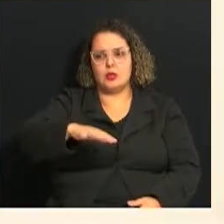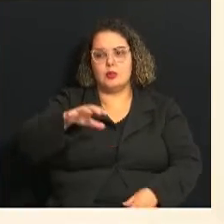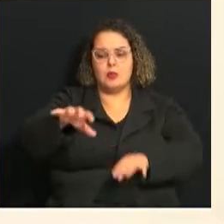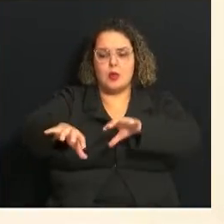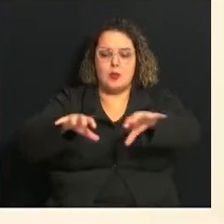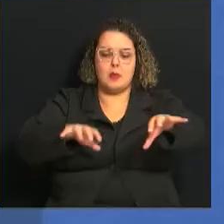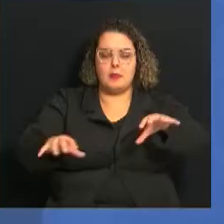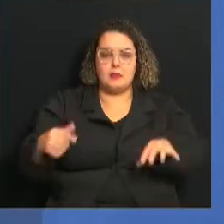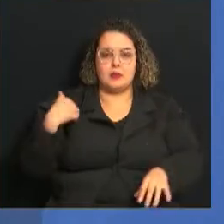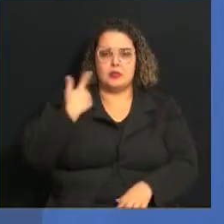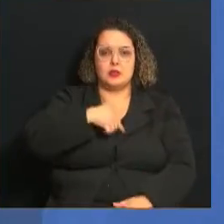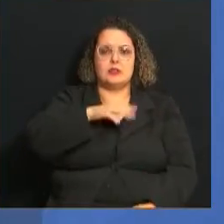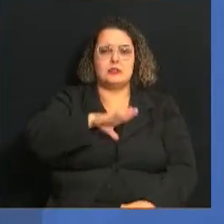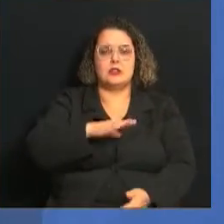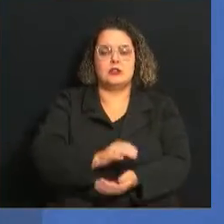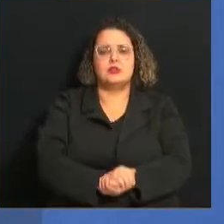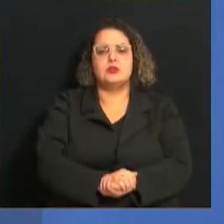cidade.